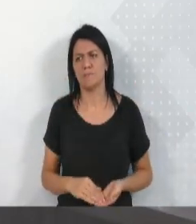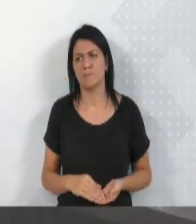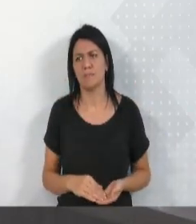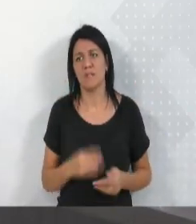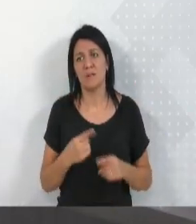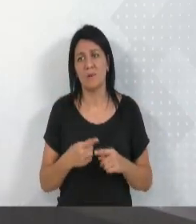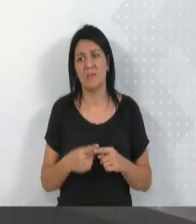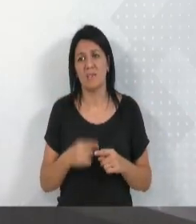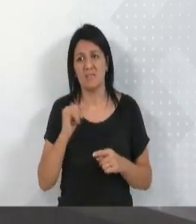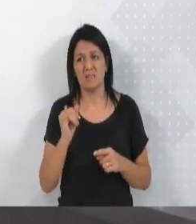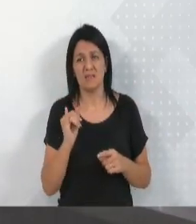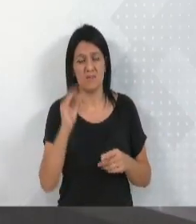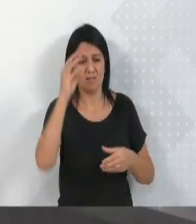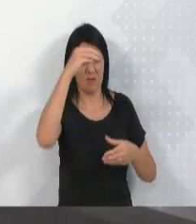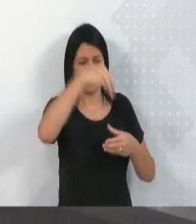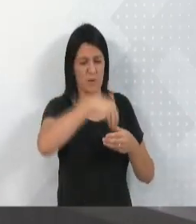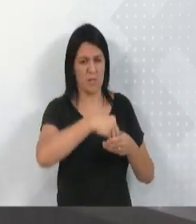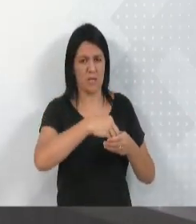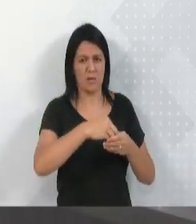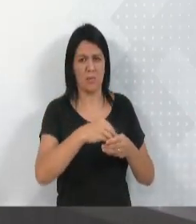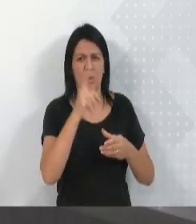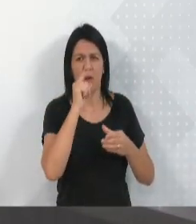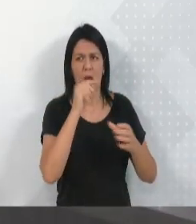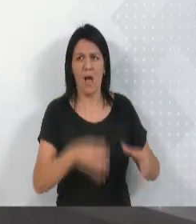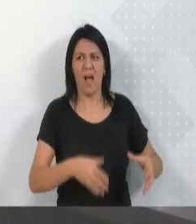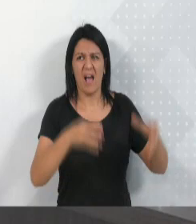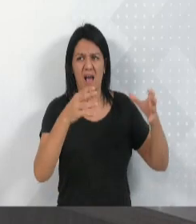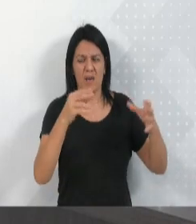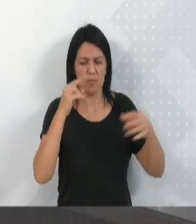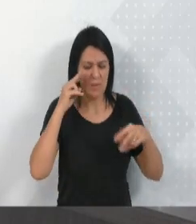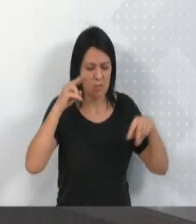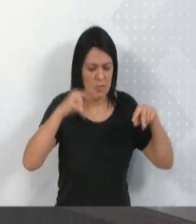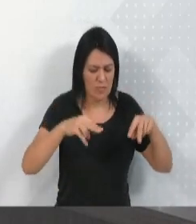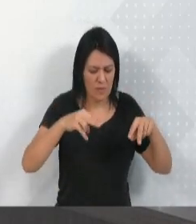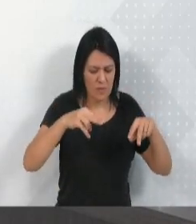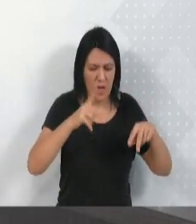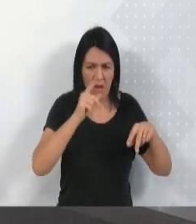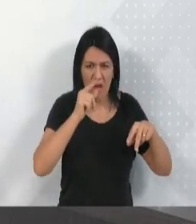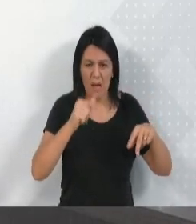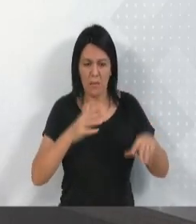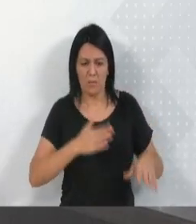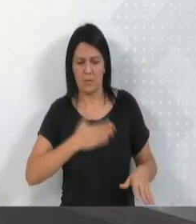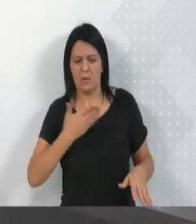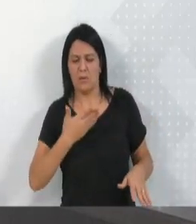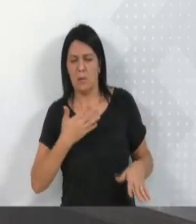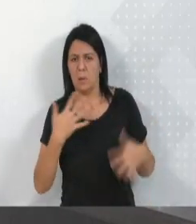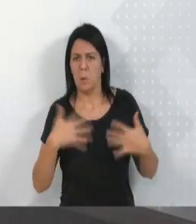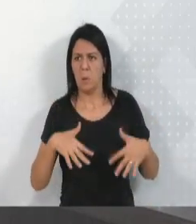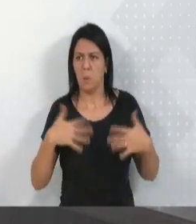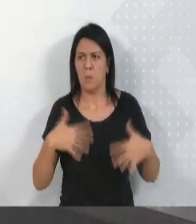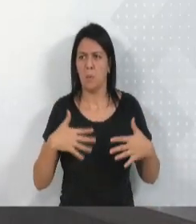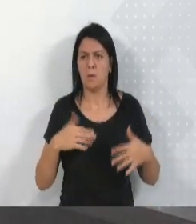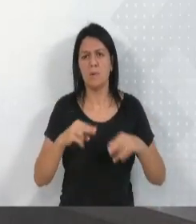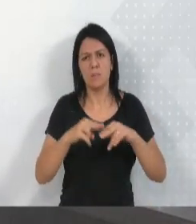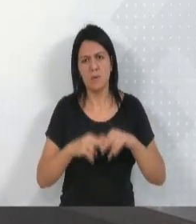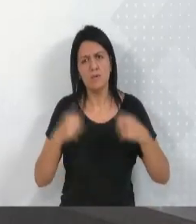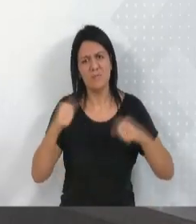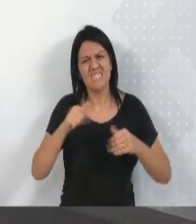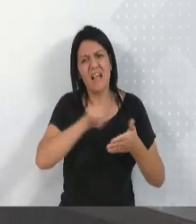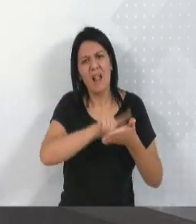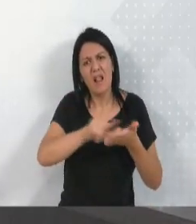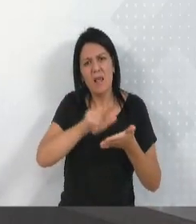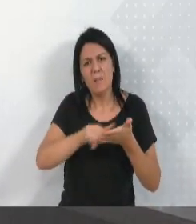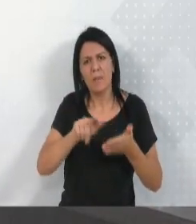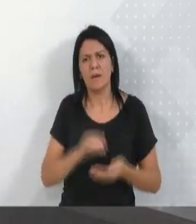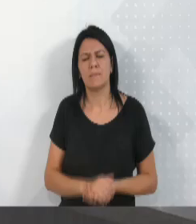numa caixa d'água, em qualquer prédio que seja, e olhar o que tem dentro de resíduo dentro da caixa, você se assusta. Então, é uma pauta pertinente, mas o SAMAI